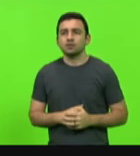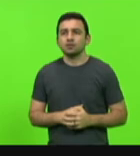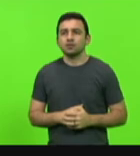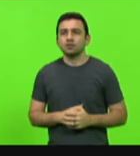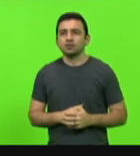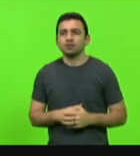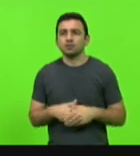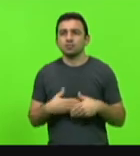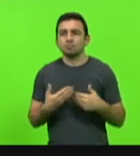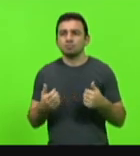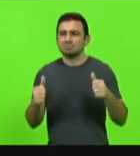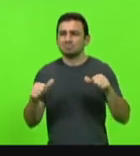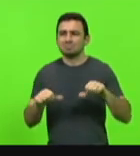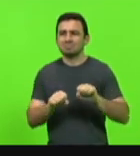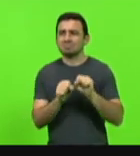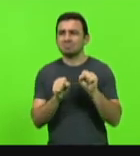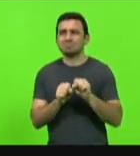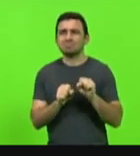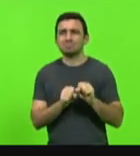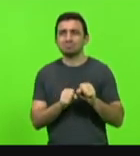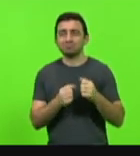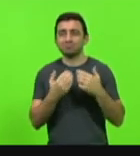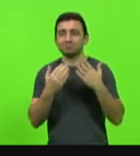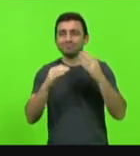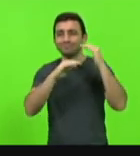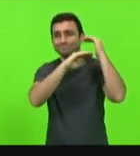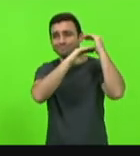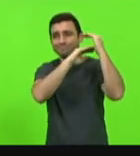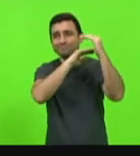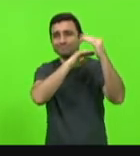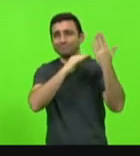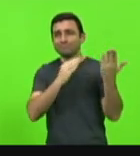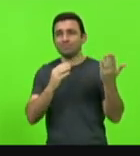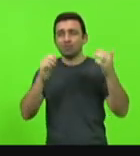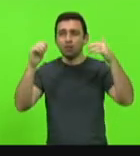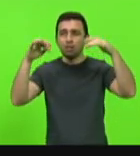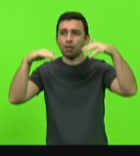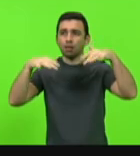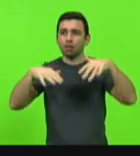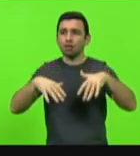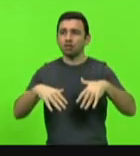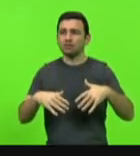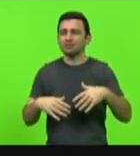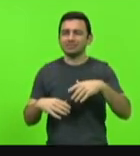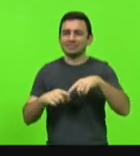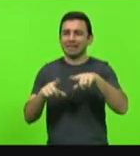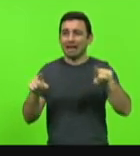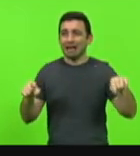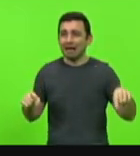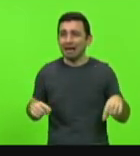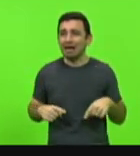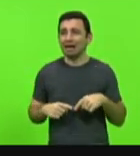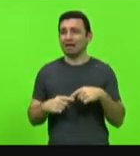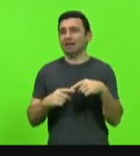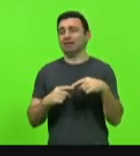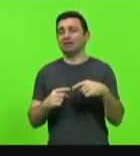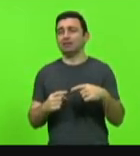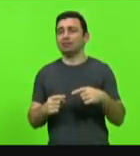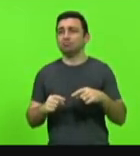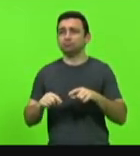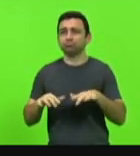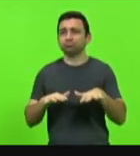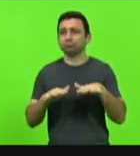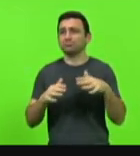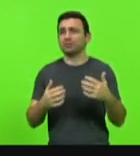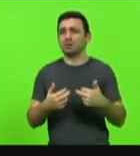à precariedade do telhado e ocasionava esses transtornos, que inundou salas, molhou toda a